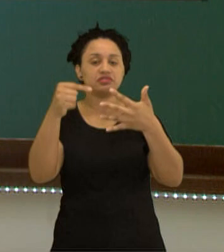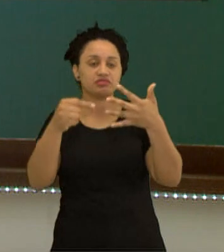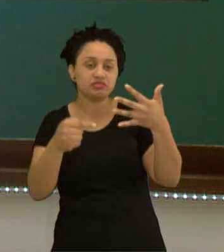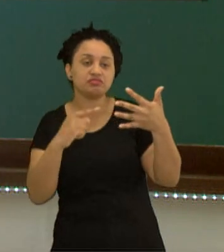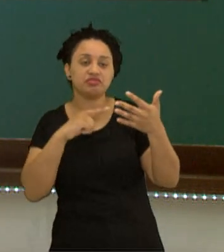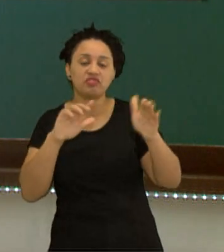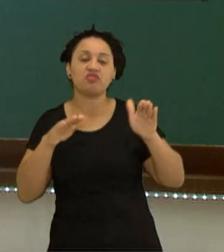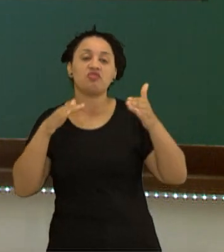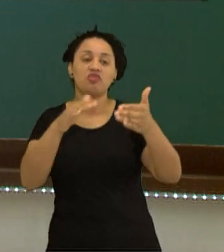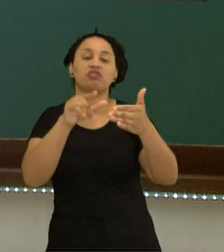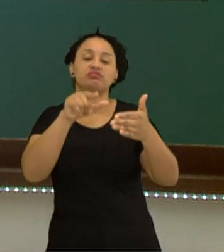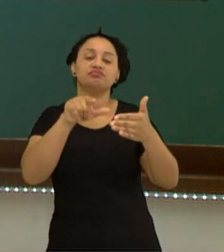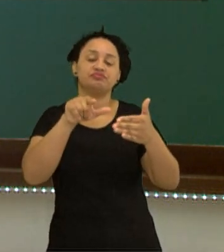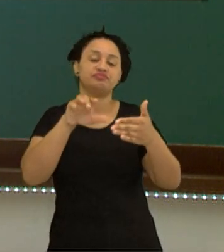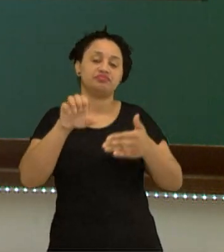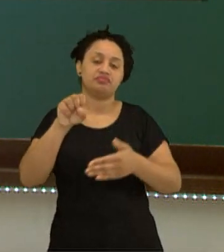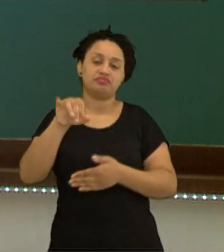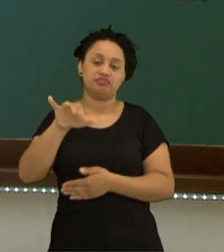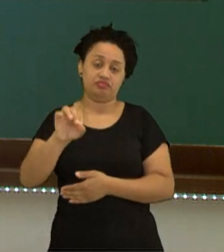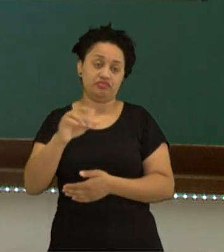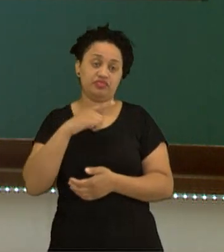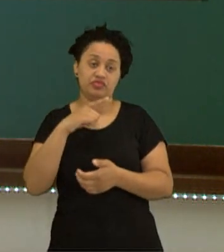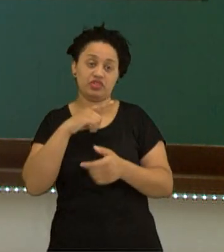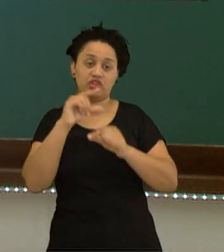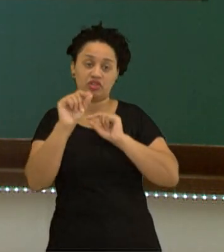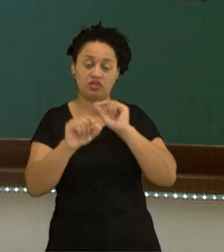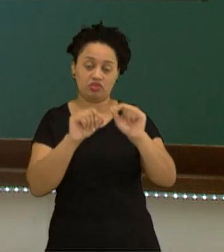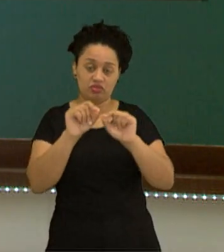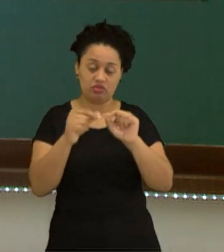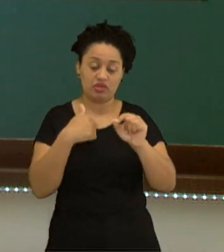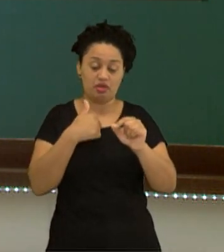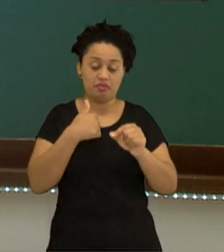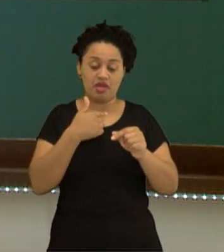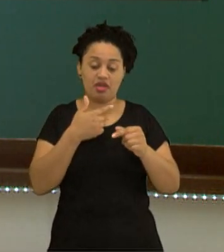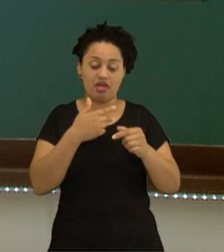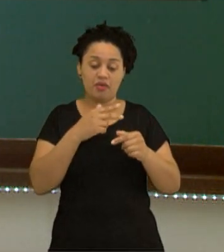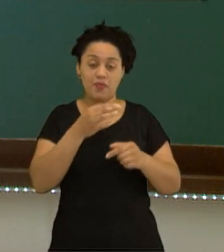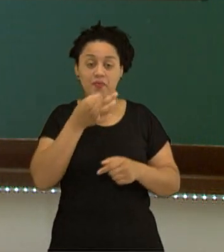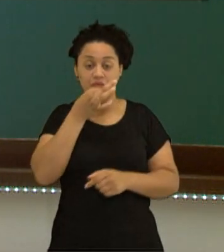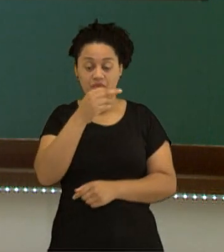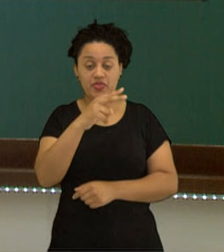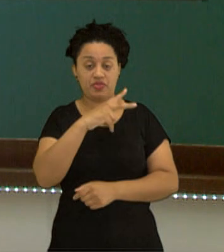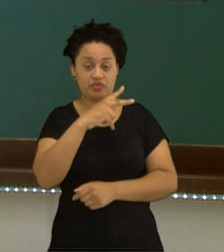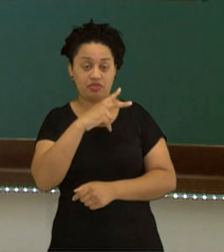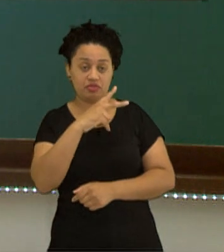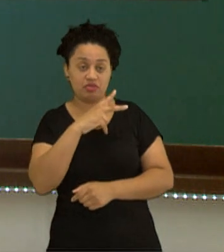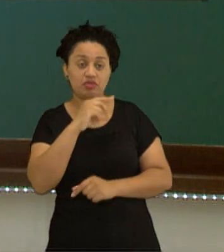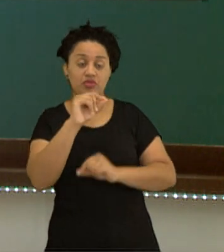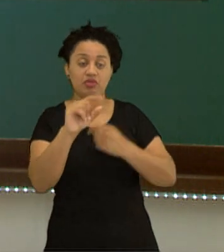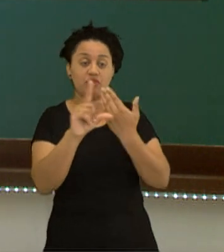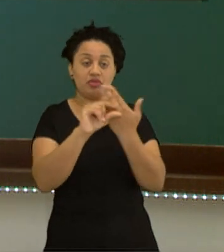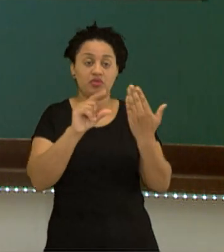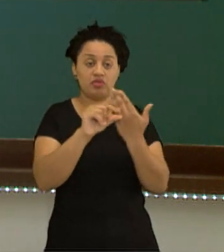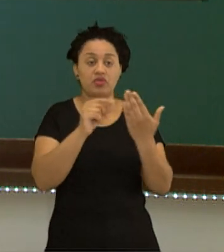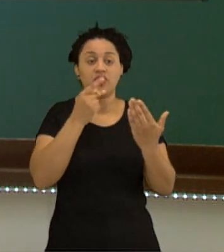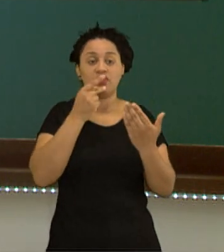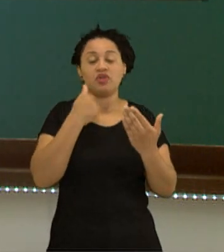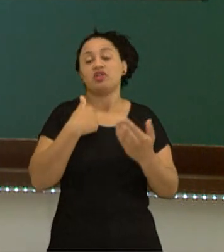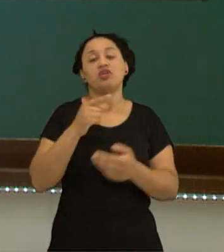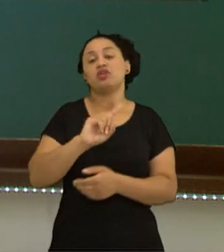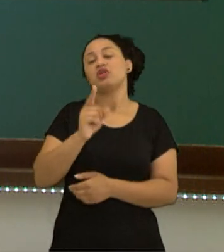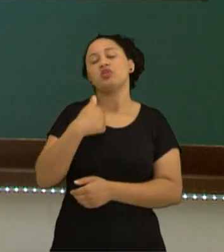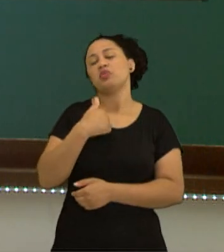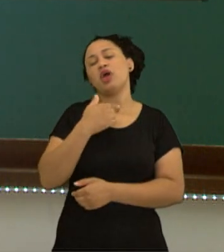a esse ensaio, nós temos aqui uma impressão pessoal, uma opinião também da autora, onde ela diz que